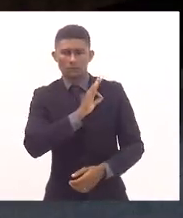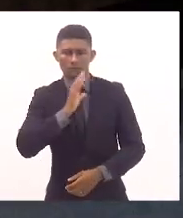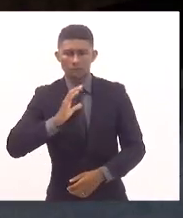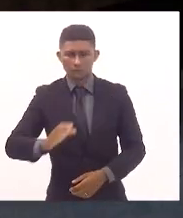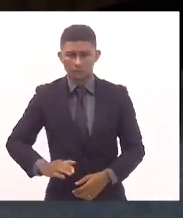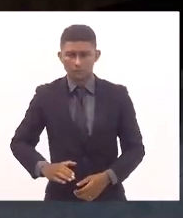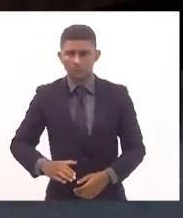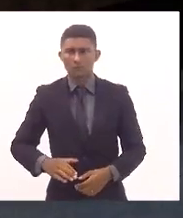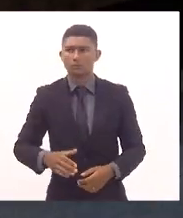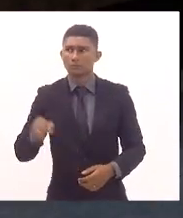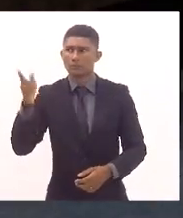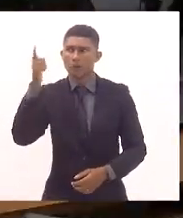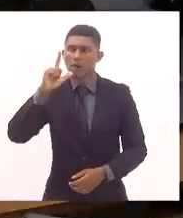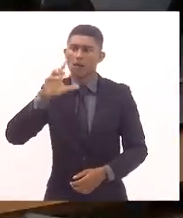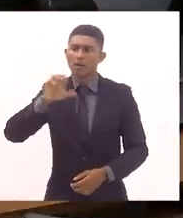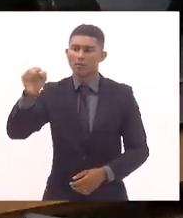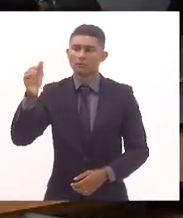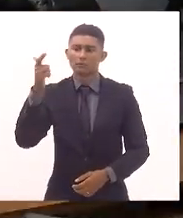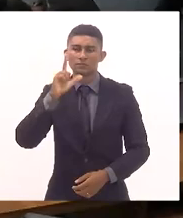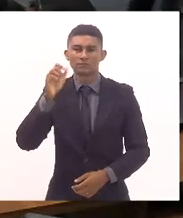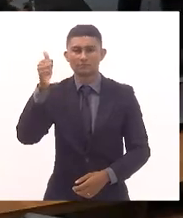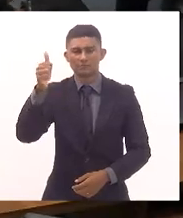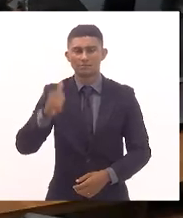Muito parabéns pela conquista.